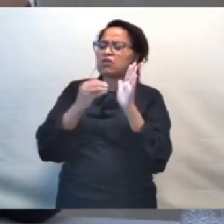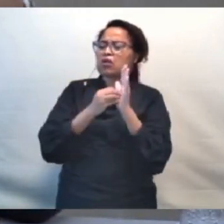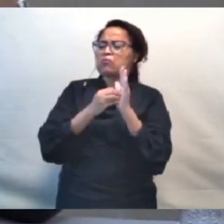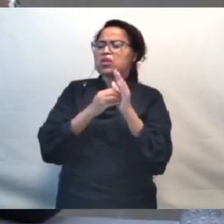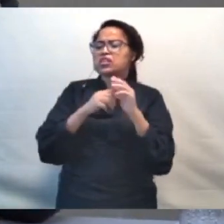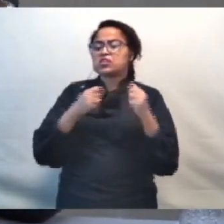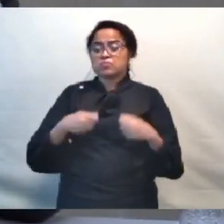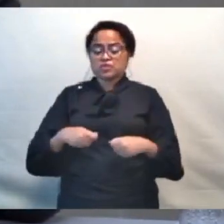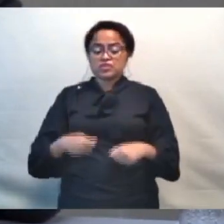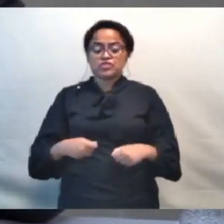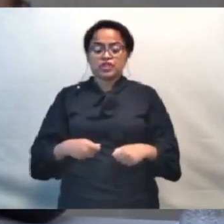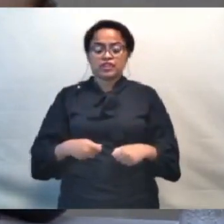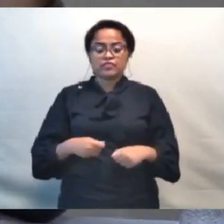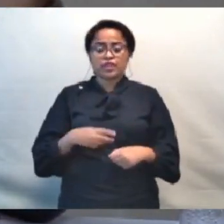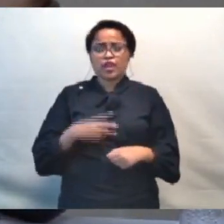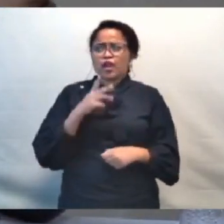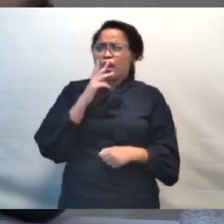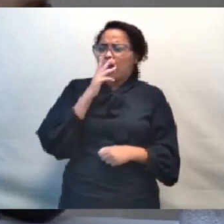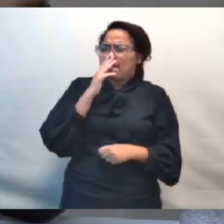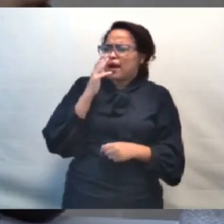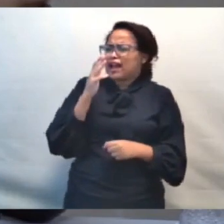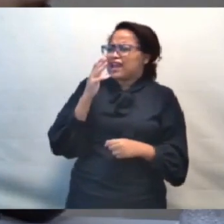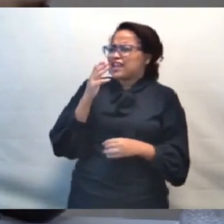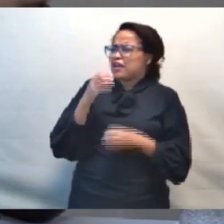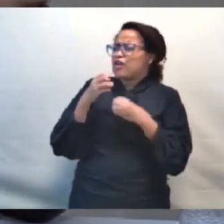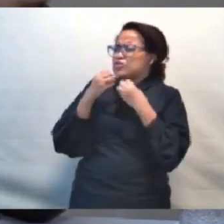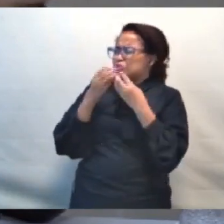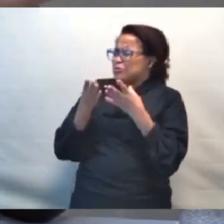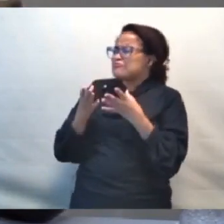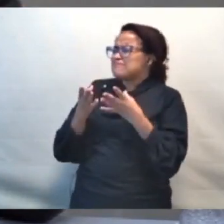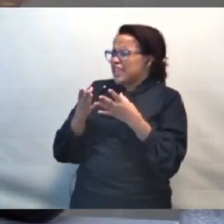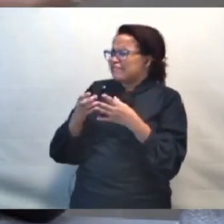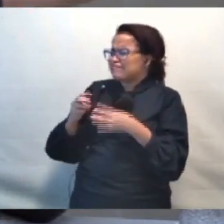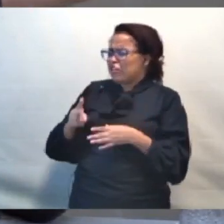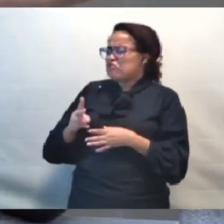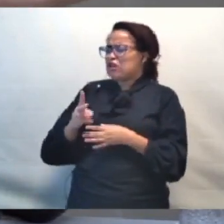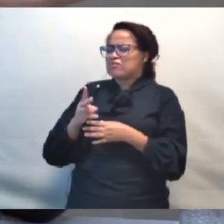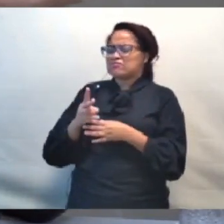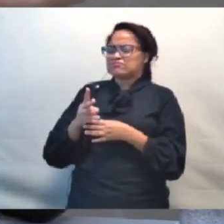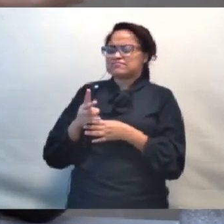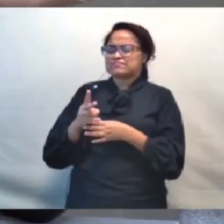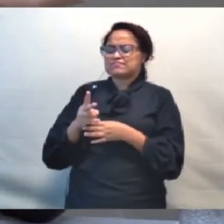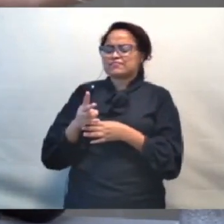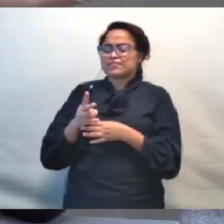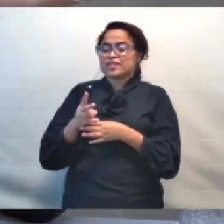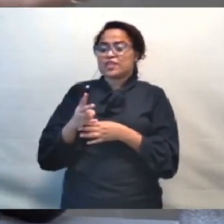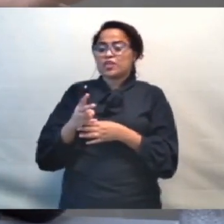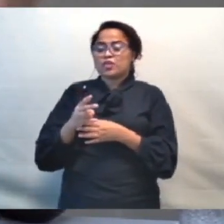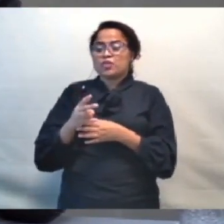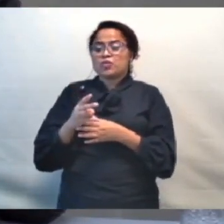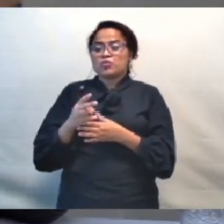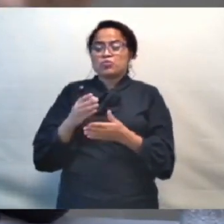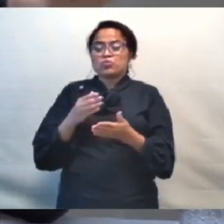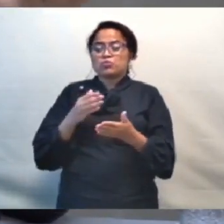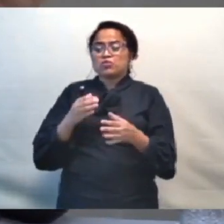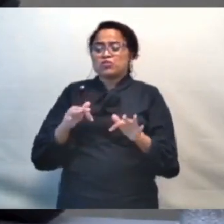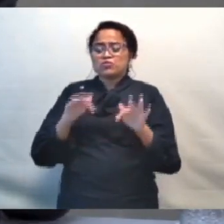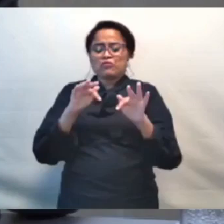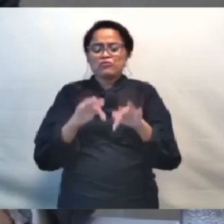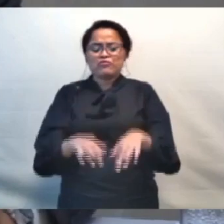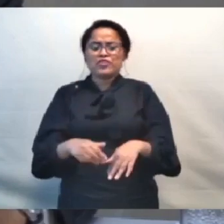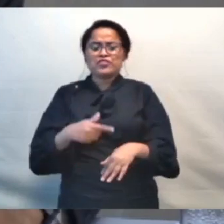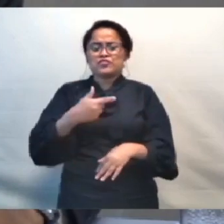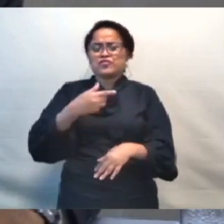andando bem. De repente, chega agora, no final do ano, no início do ano de 2024, e